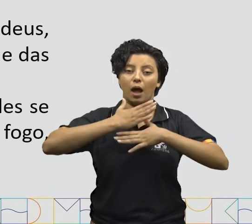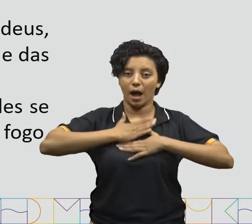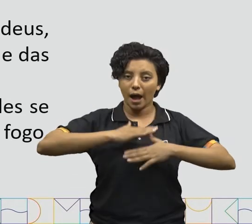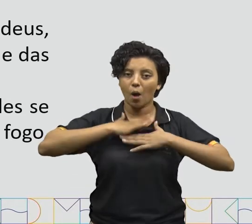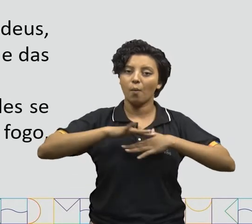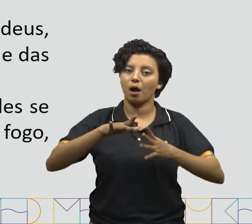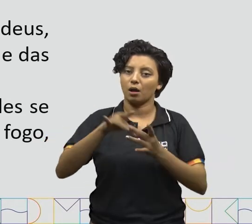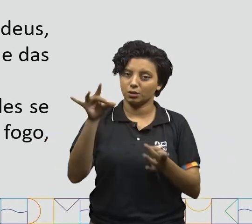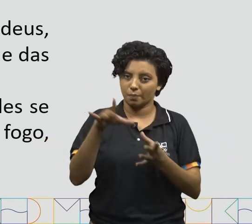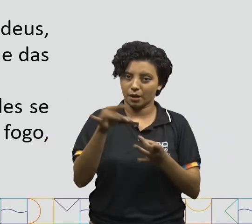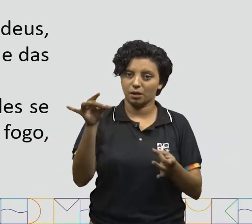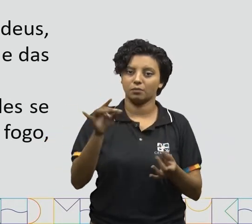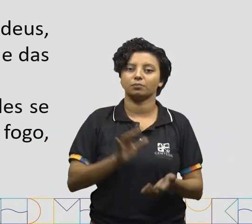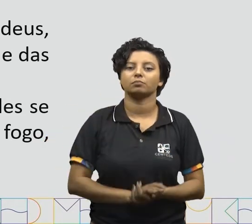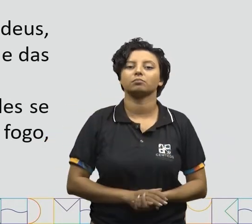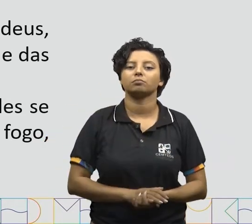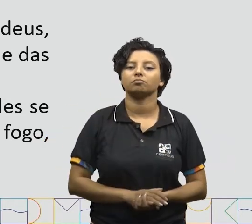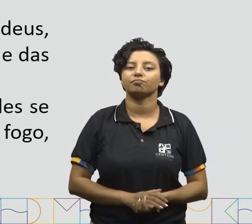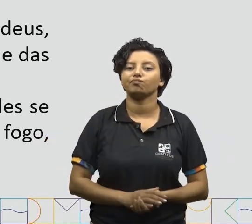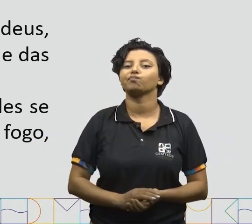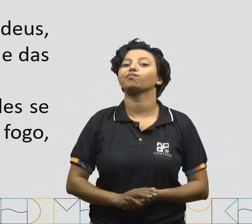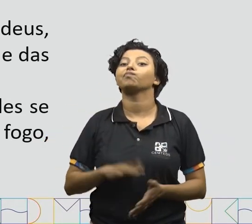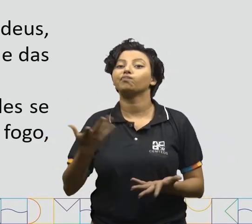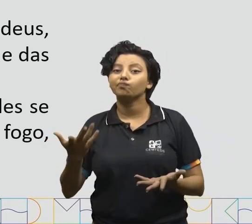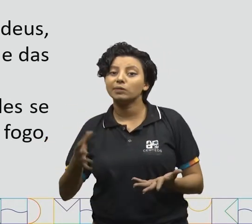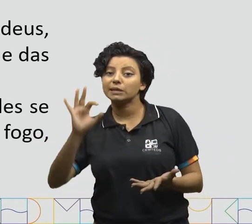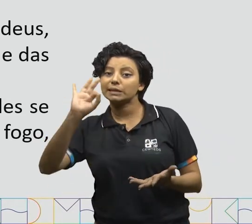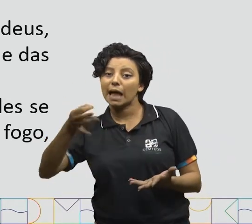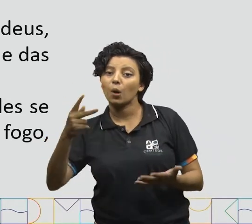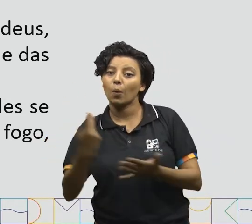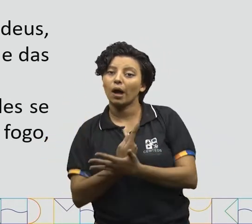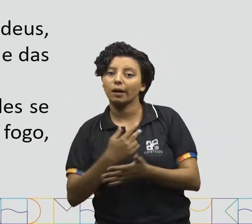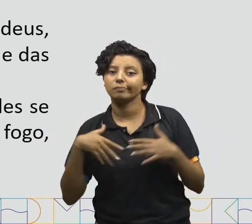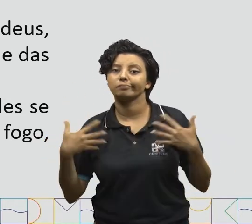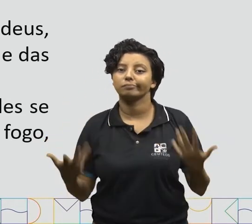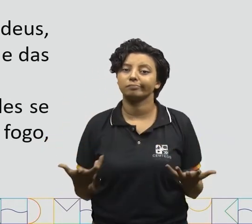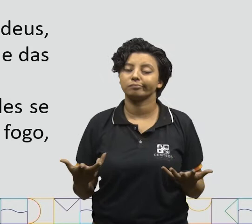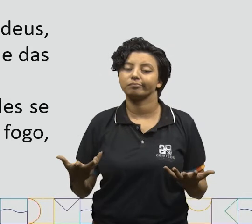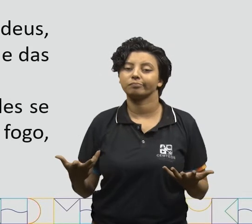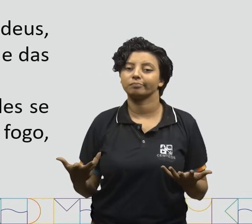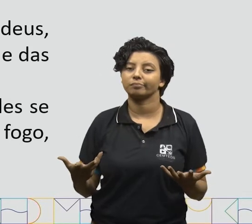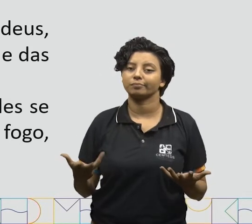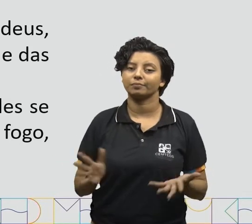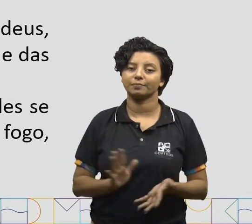para acalmar os espíritos. Essa afirmação é verdadeira ou falsa?